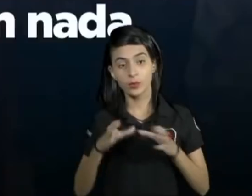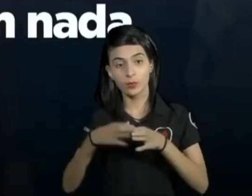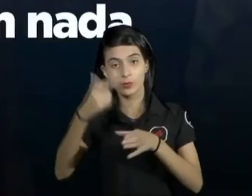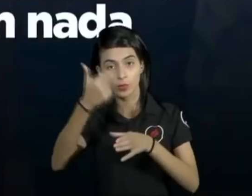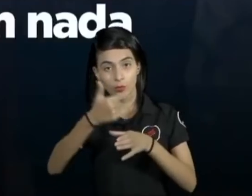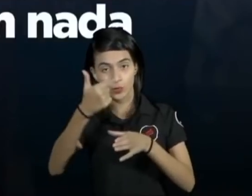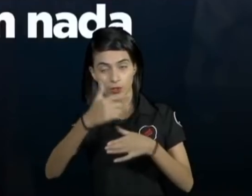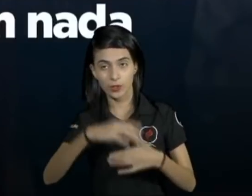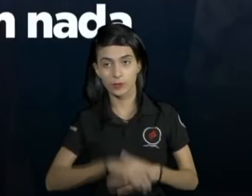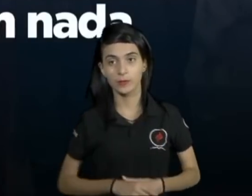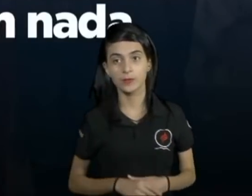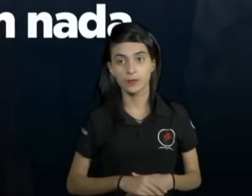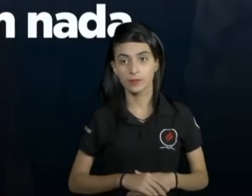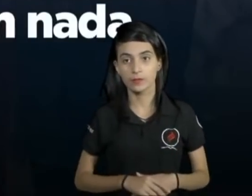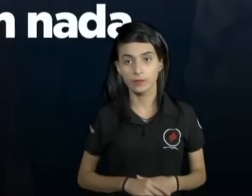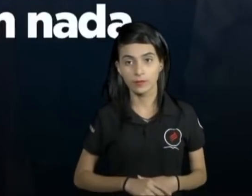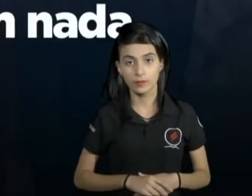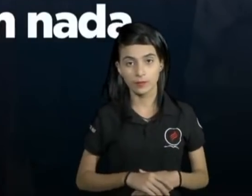grupo